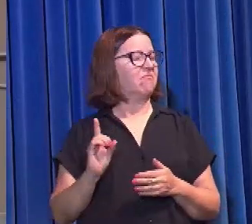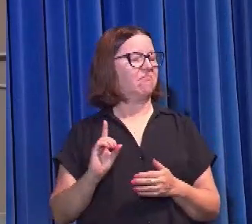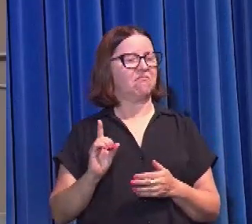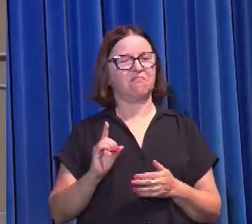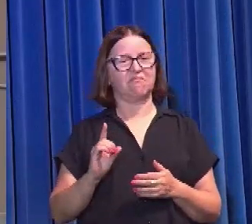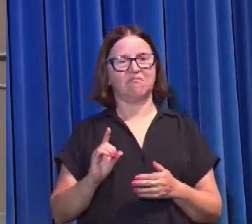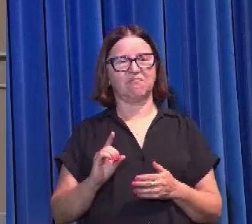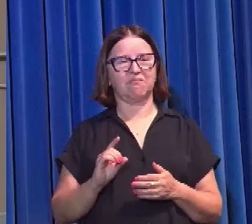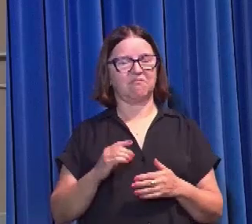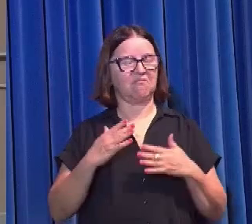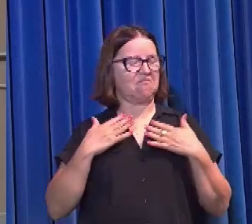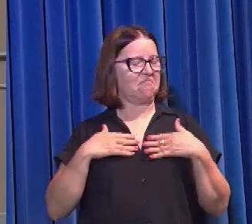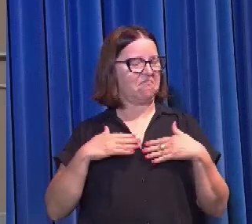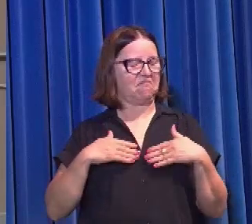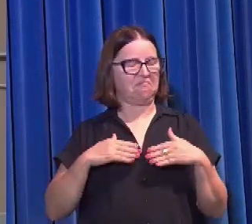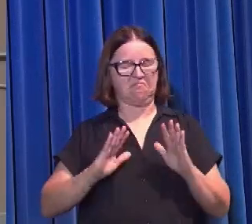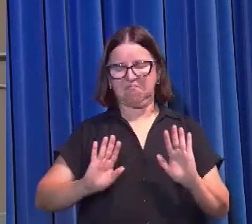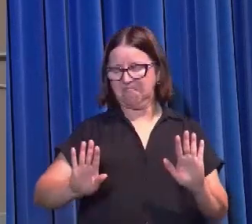direitos.